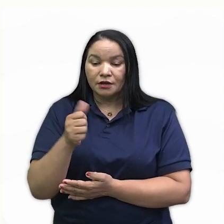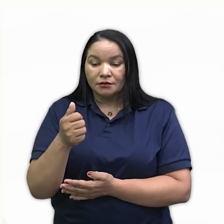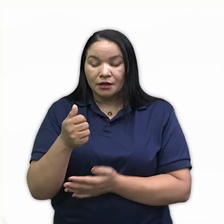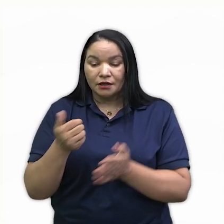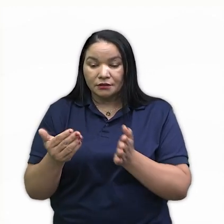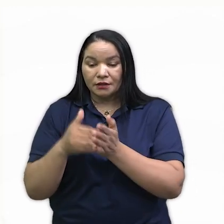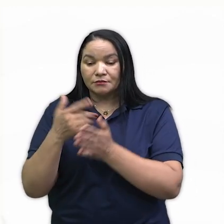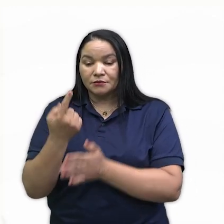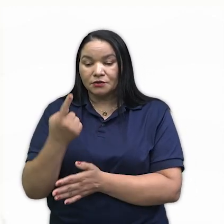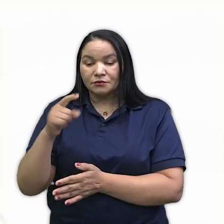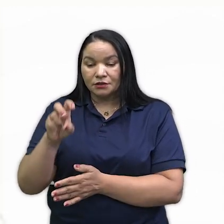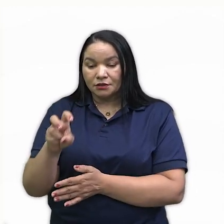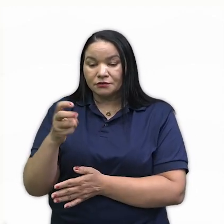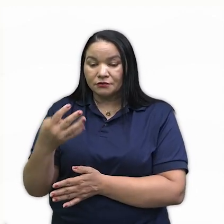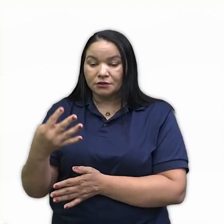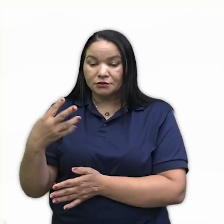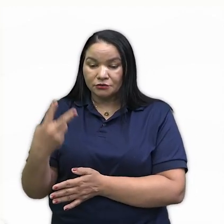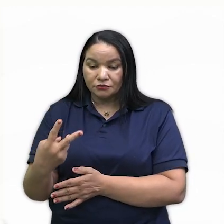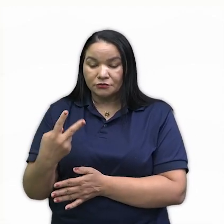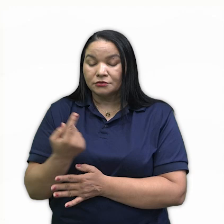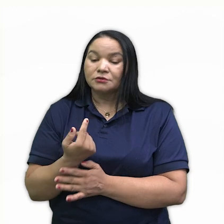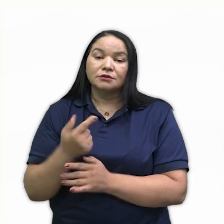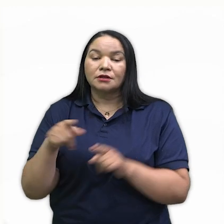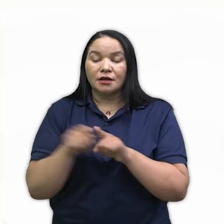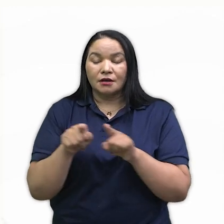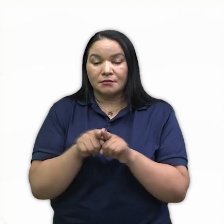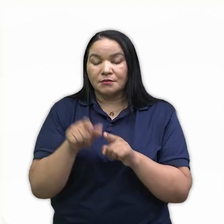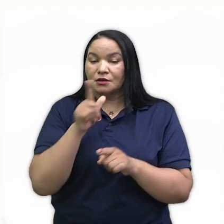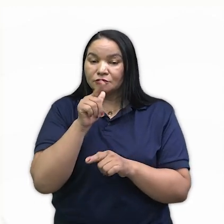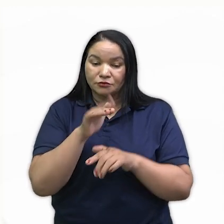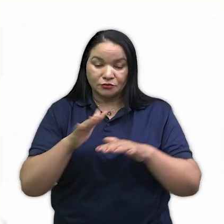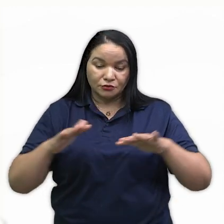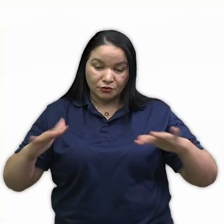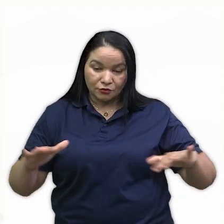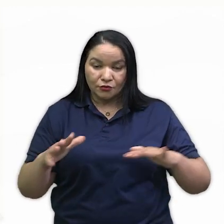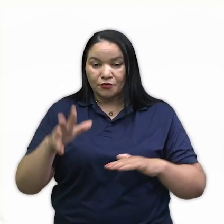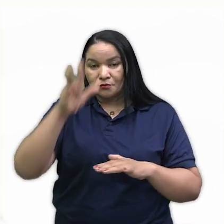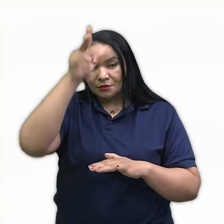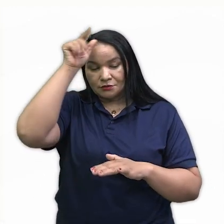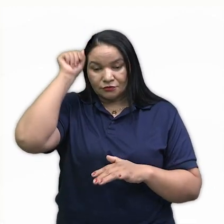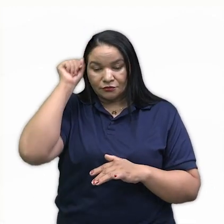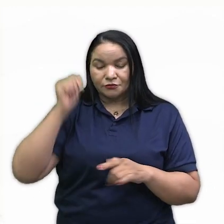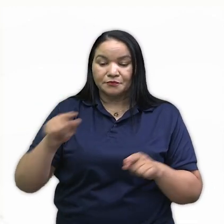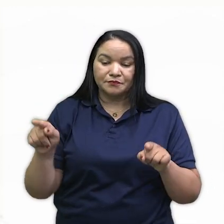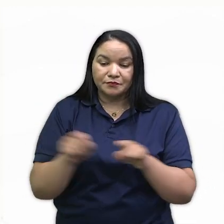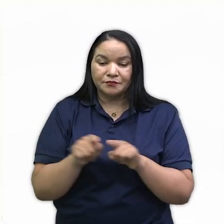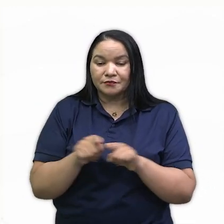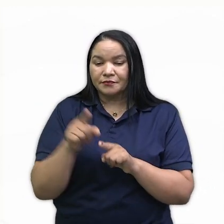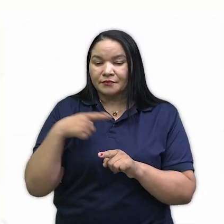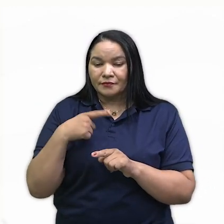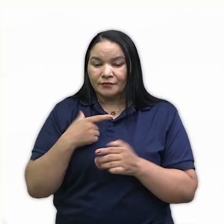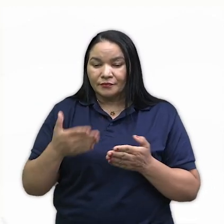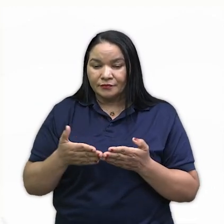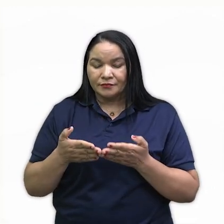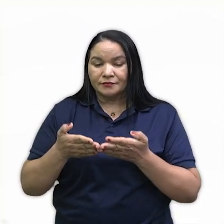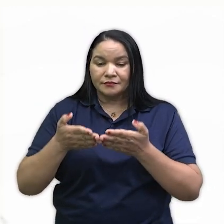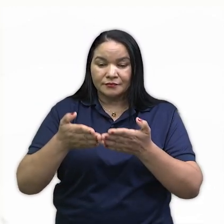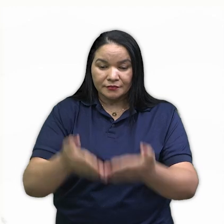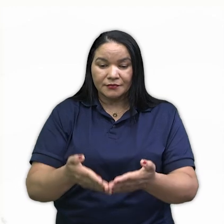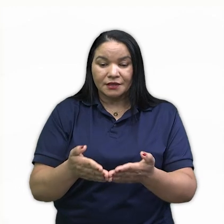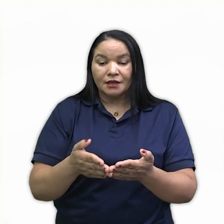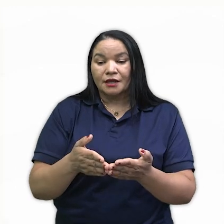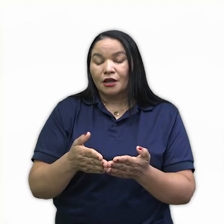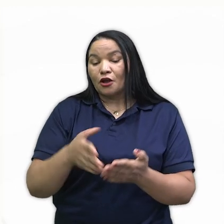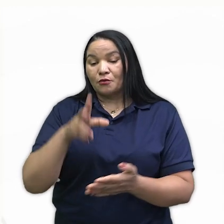1542 e atravessou também toda a extensão do rio Amazonas. Tivemos também as expedições